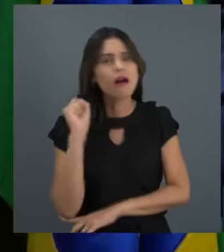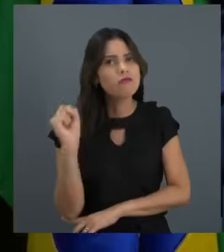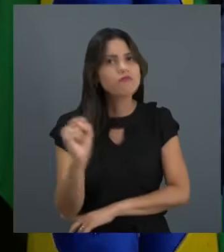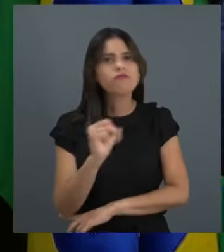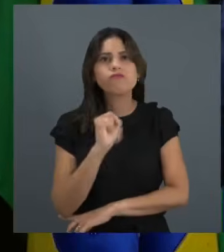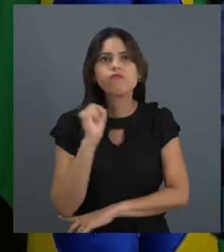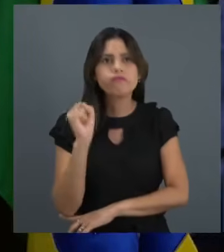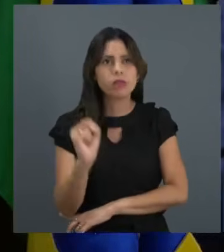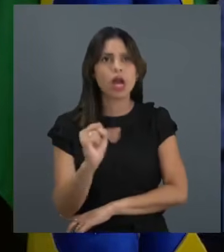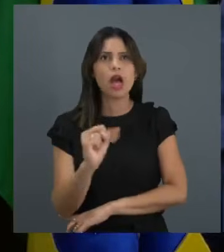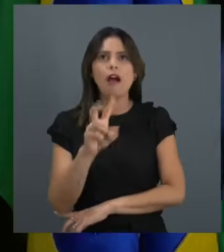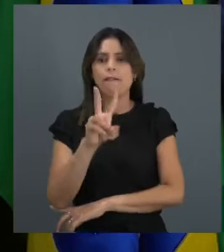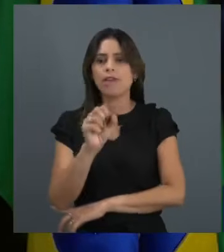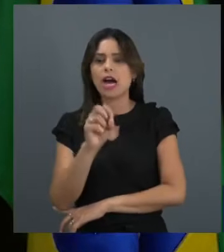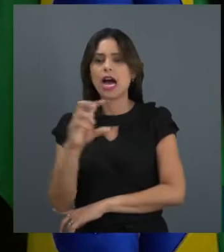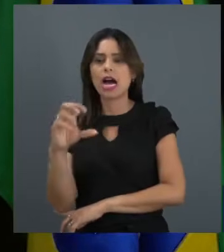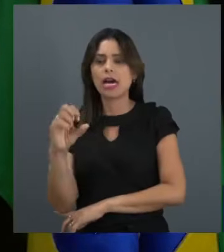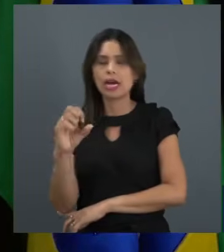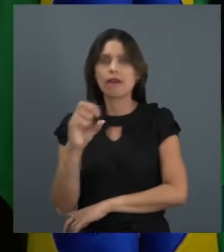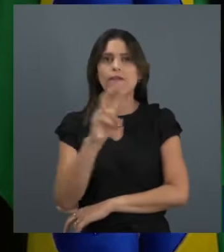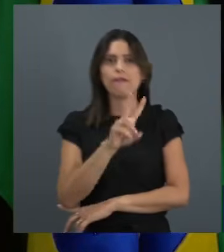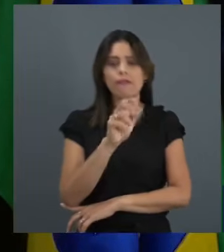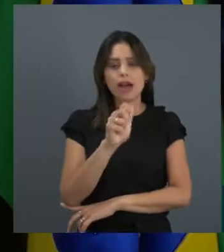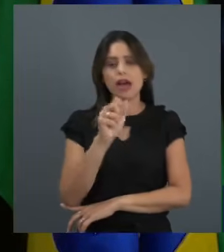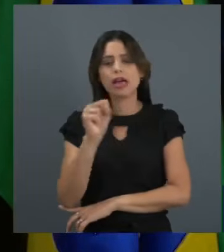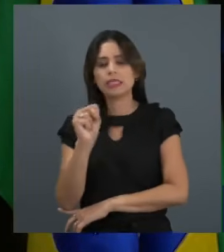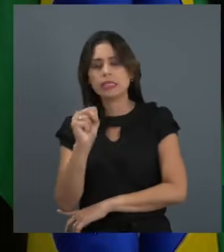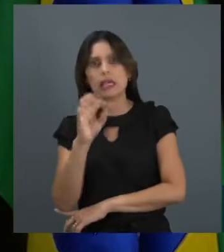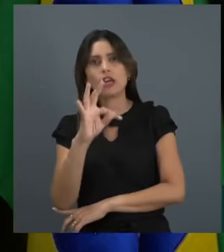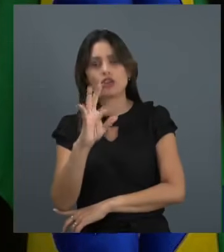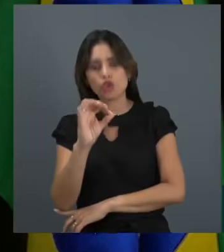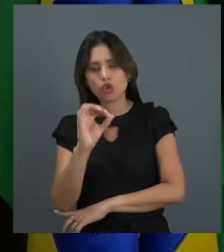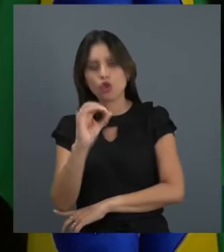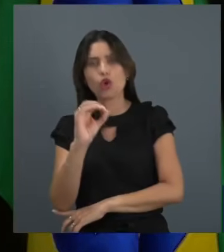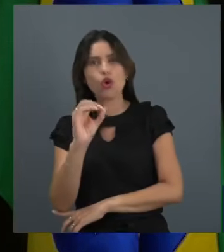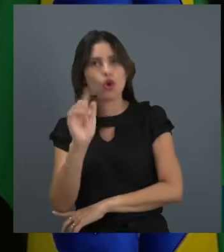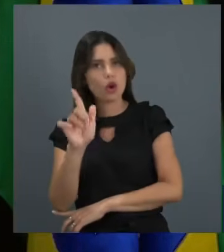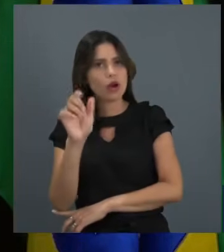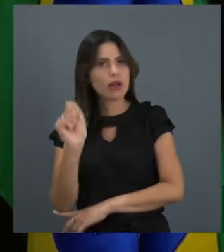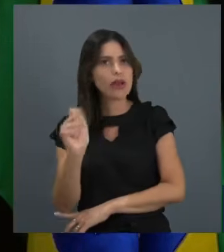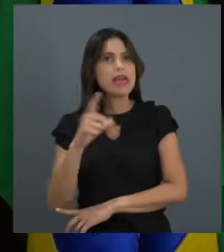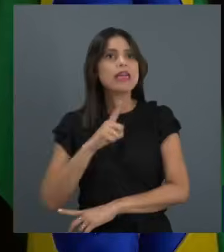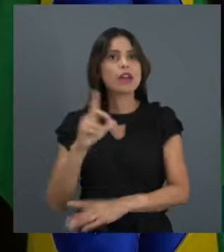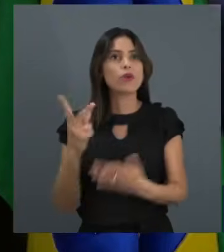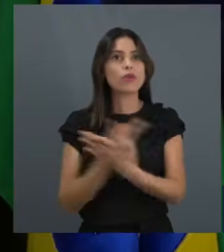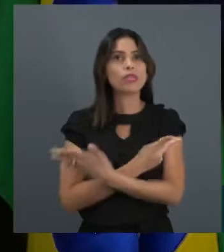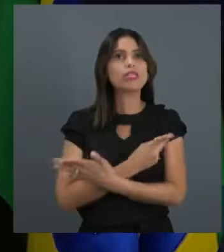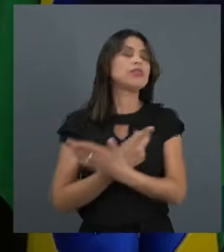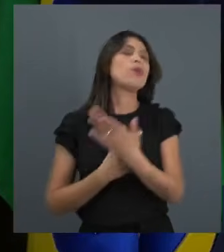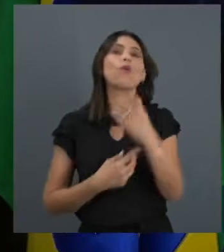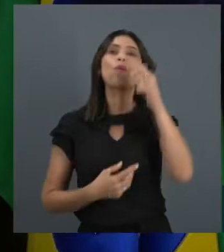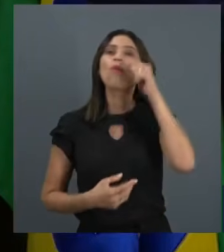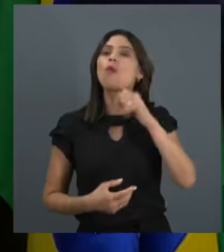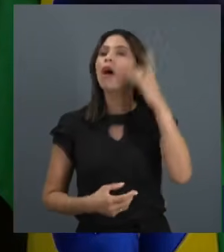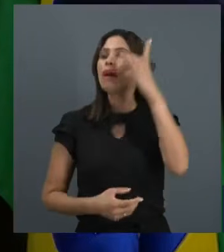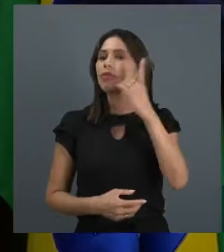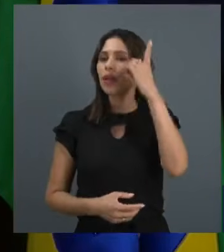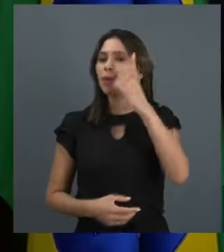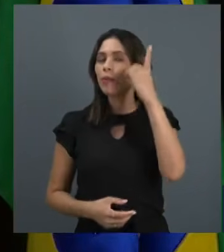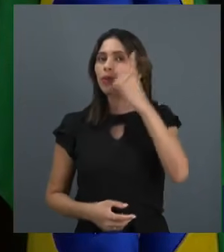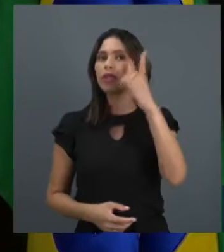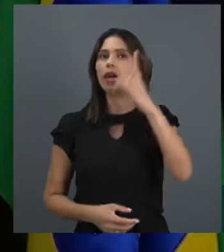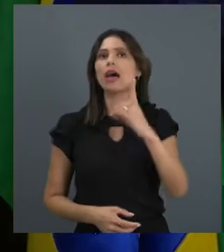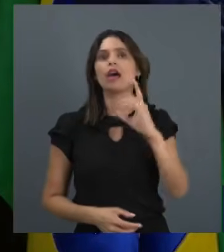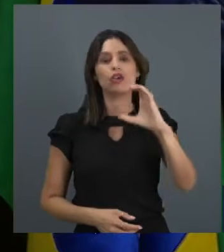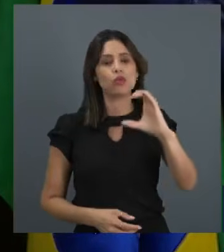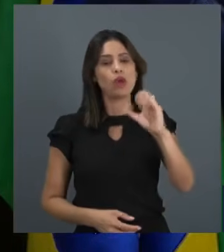como vaza-toga 5, envolvendo inclusive a deputada Carla Zambelli, que o Brasil está pegando o dinheiro do povo